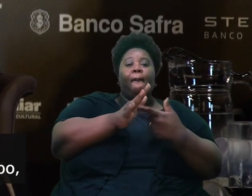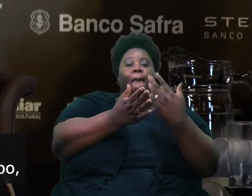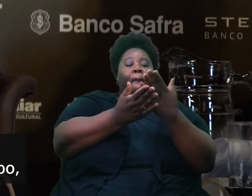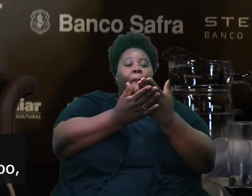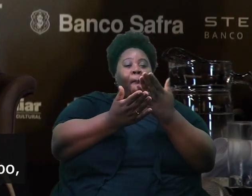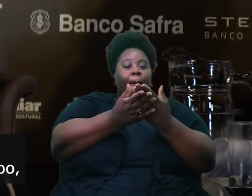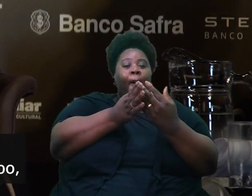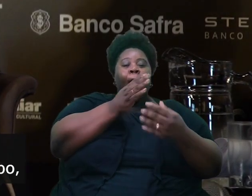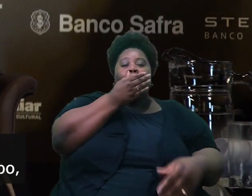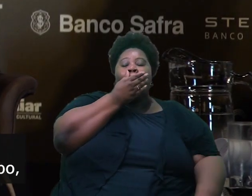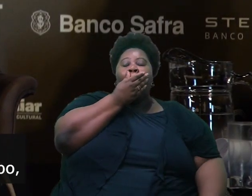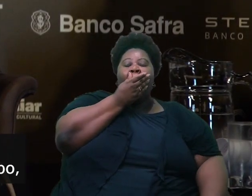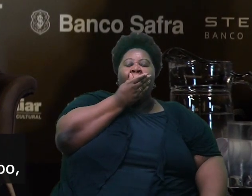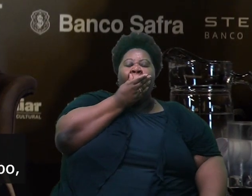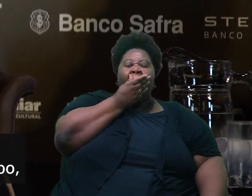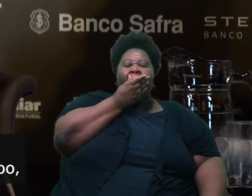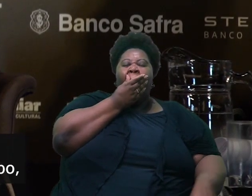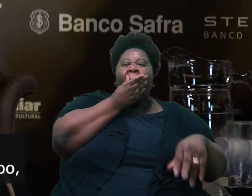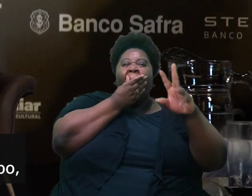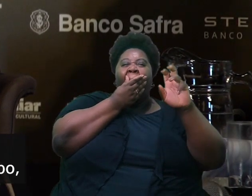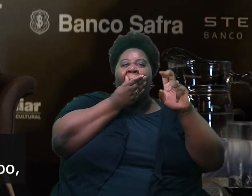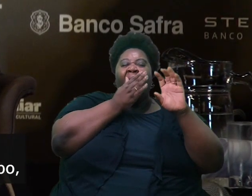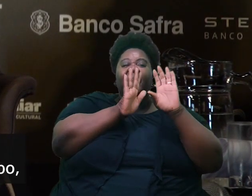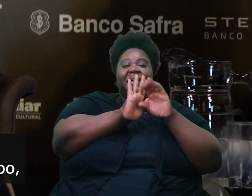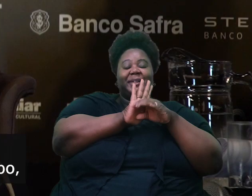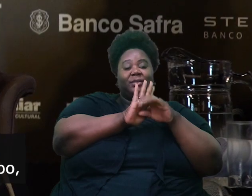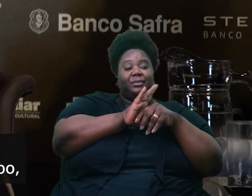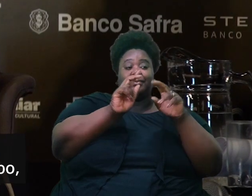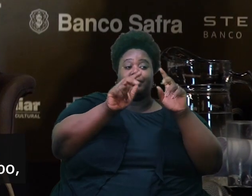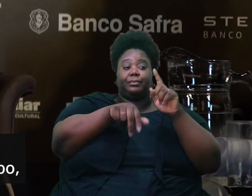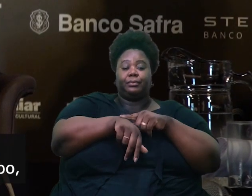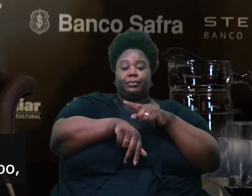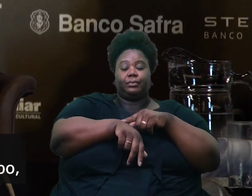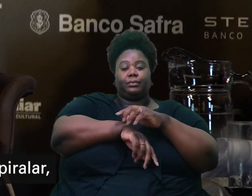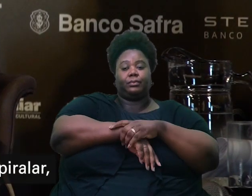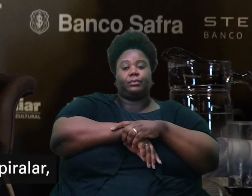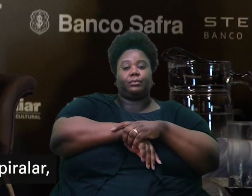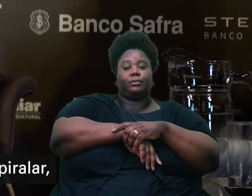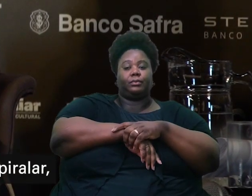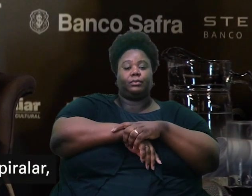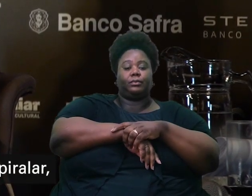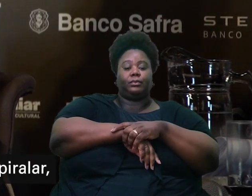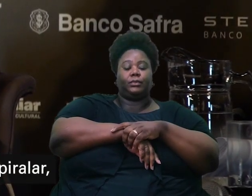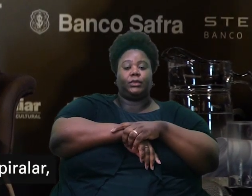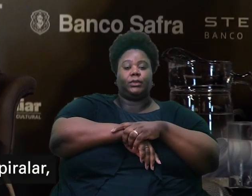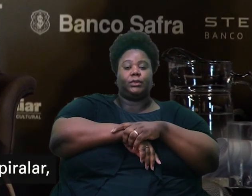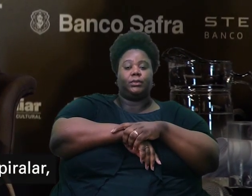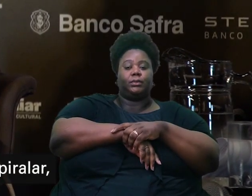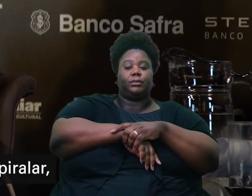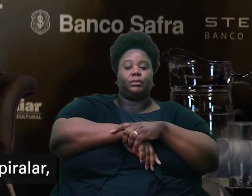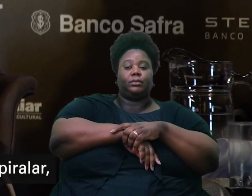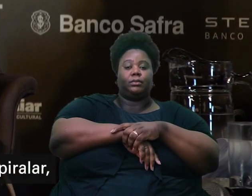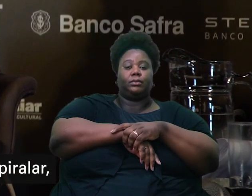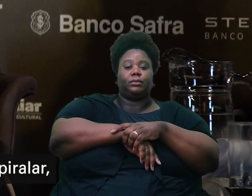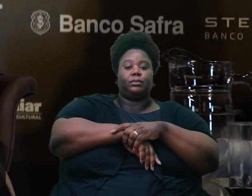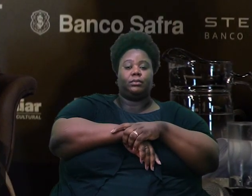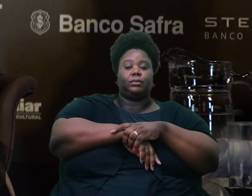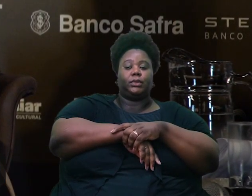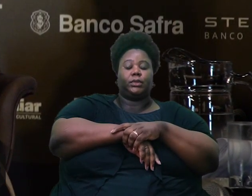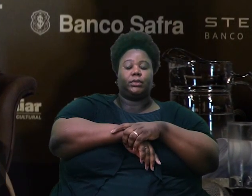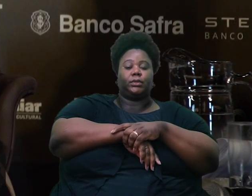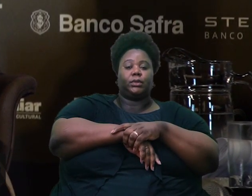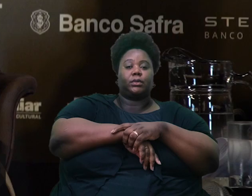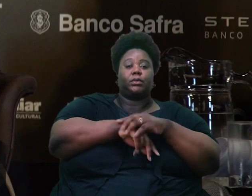anos, sobre um conceito filosófico do tempo, que eu estou designando como tempo espiralar, que